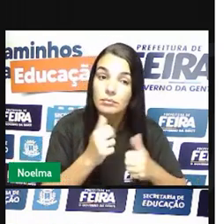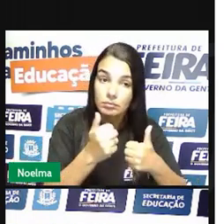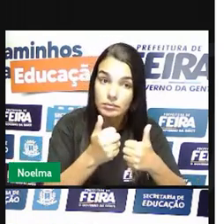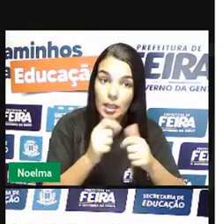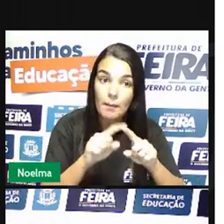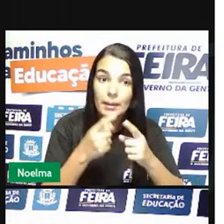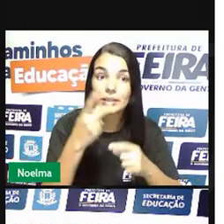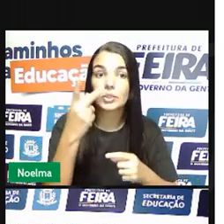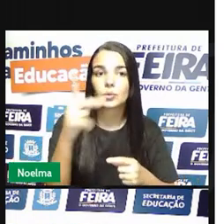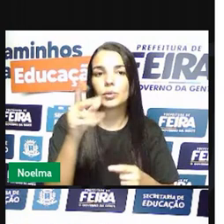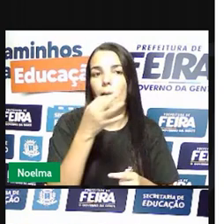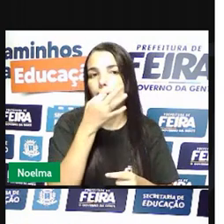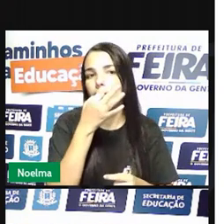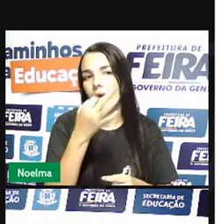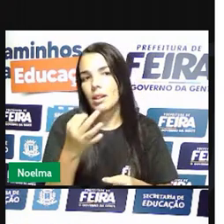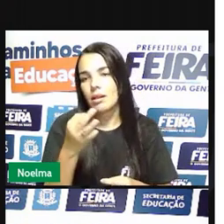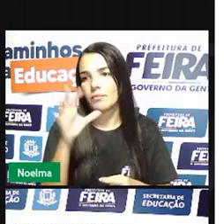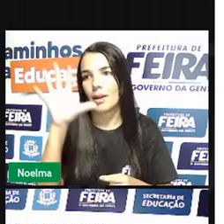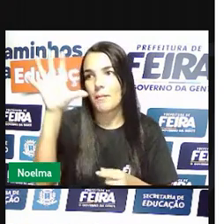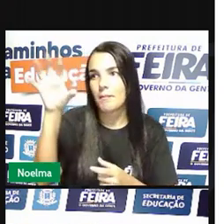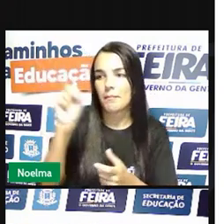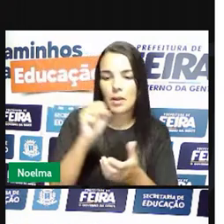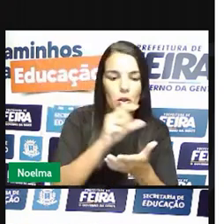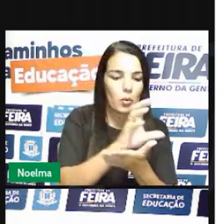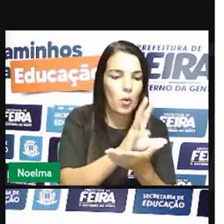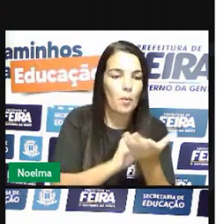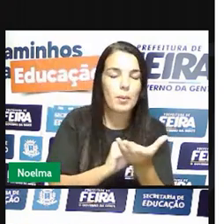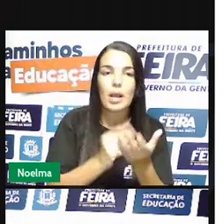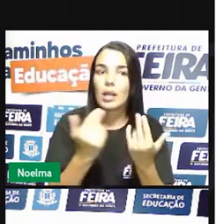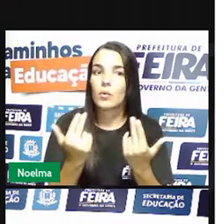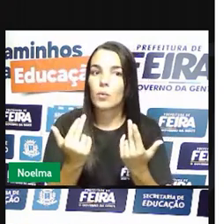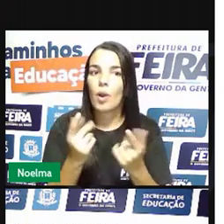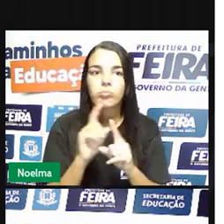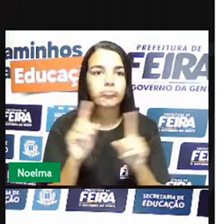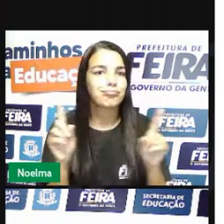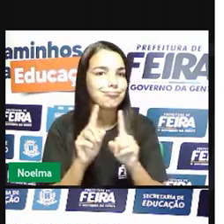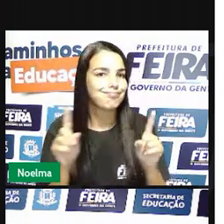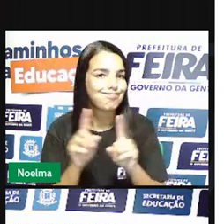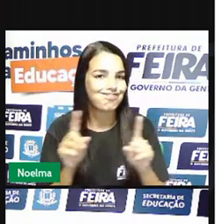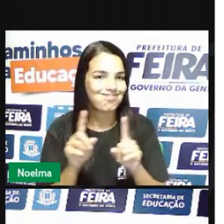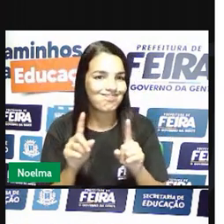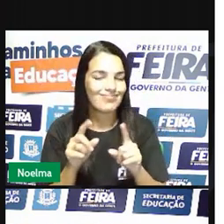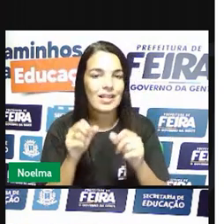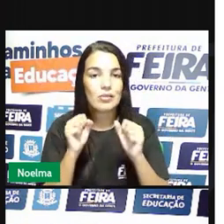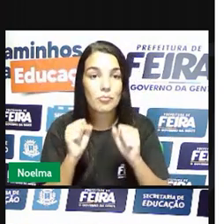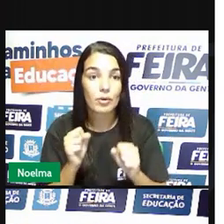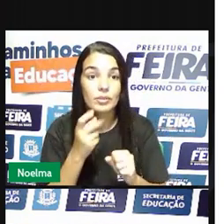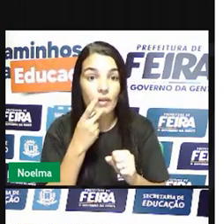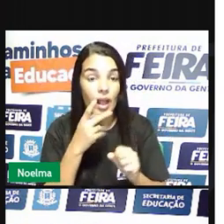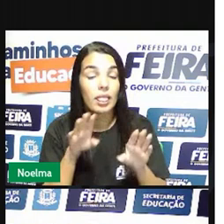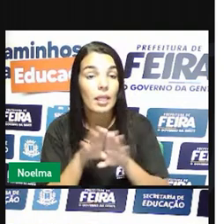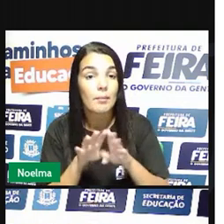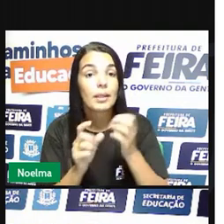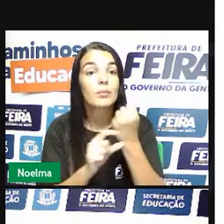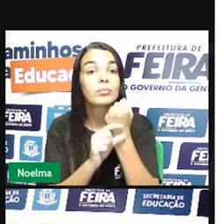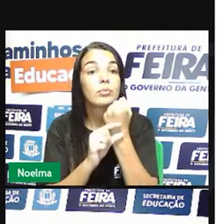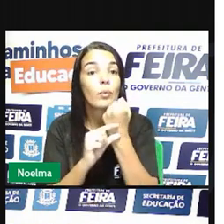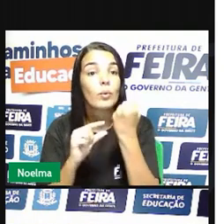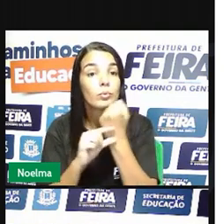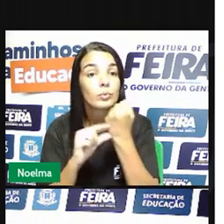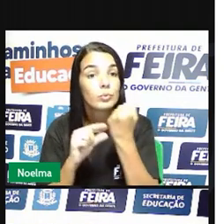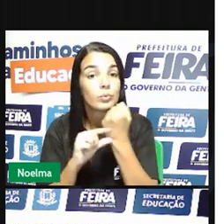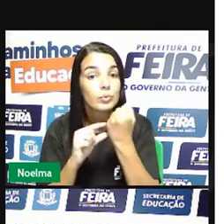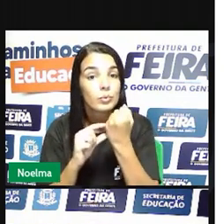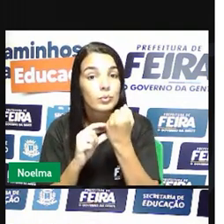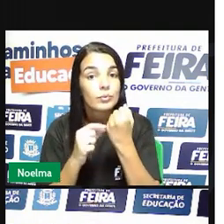suas palavras e não pegando a palavra do autor. E, de preferência, citando quem foi que fez tal pesquisa, né? Igual a